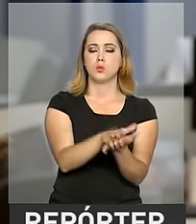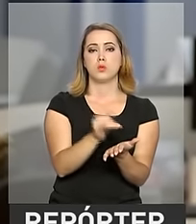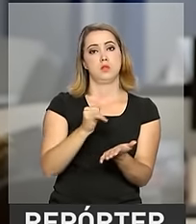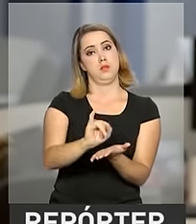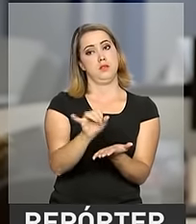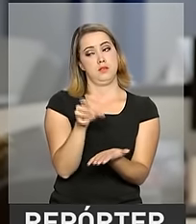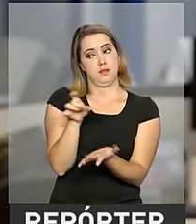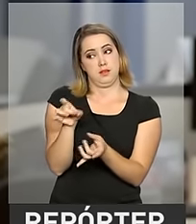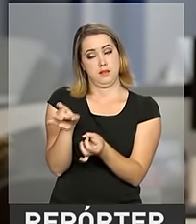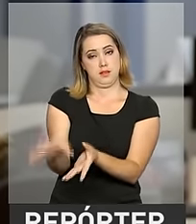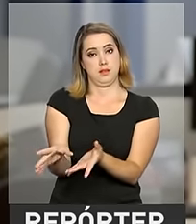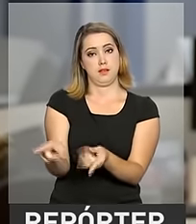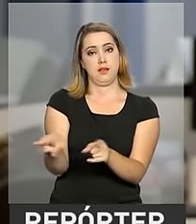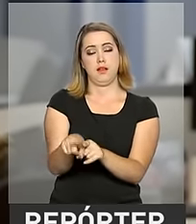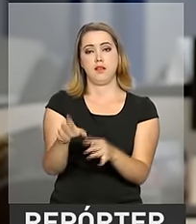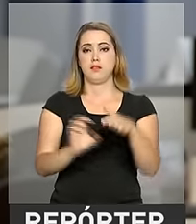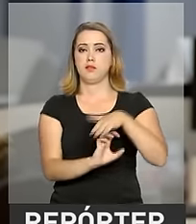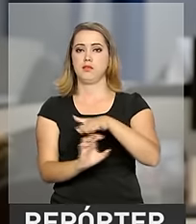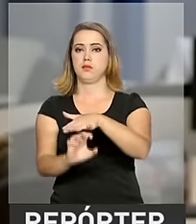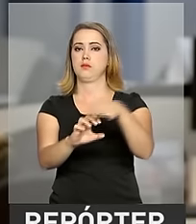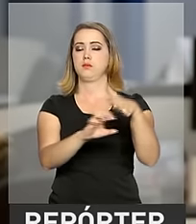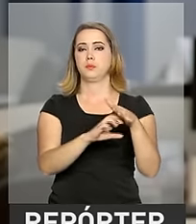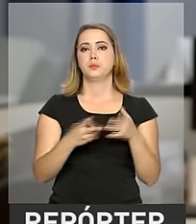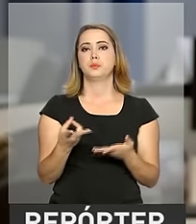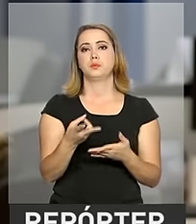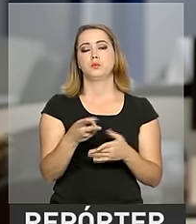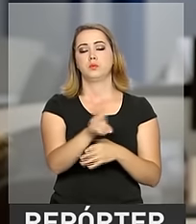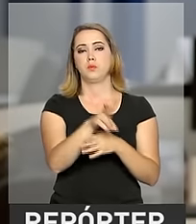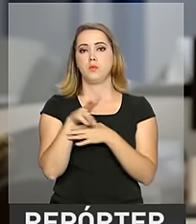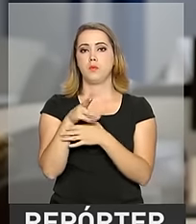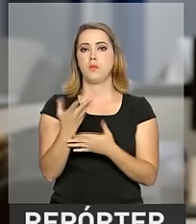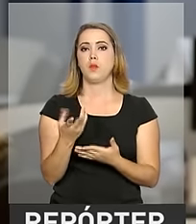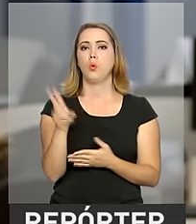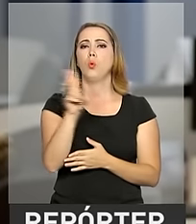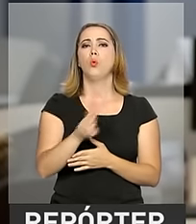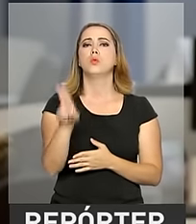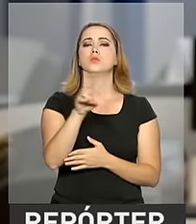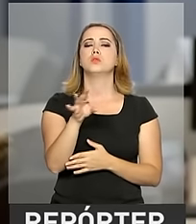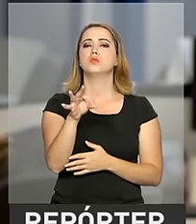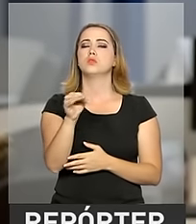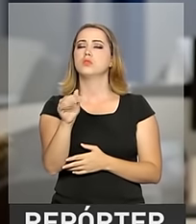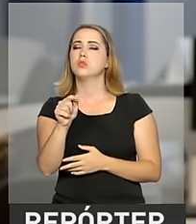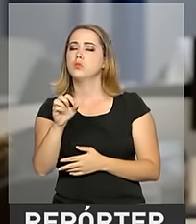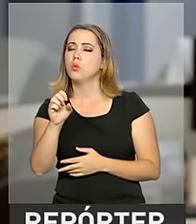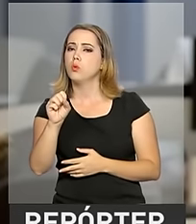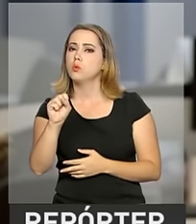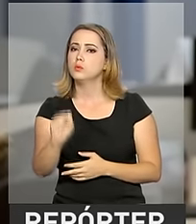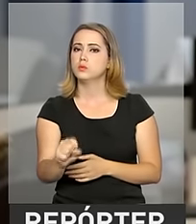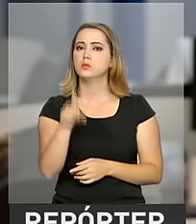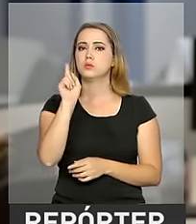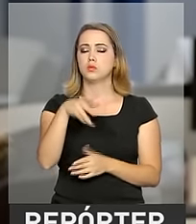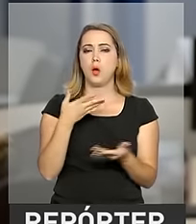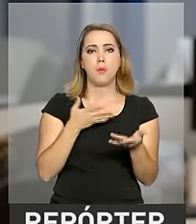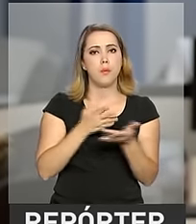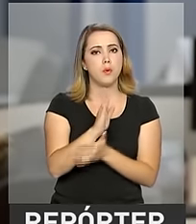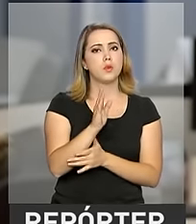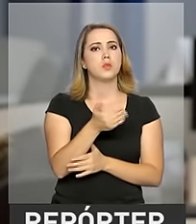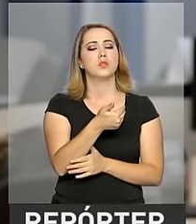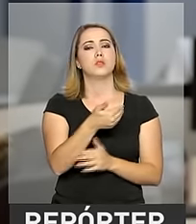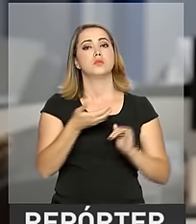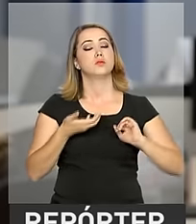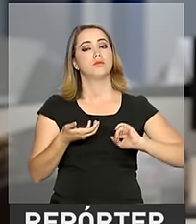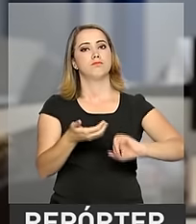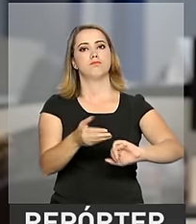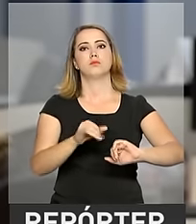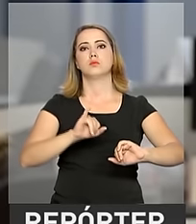justa causa como garantia de operações do crédito consignado. O uso do FGTS como garantia de consignados foi aprovado pelo Congresso